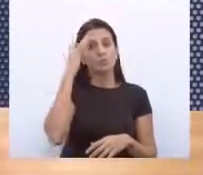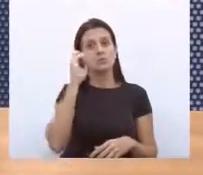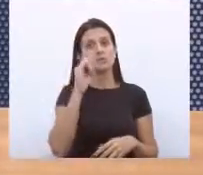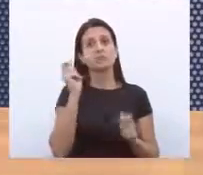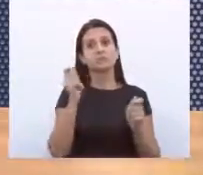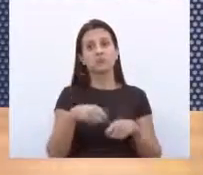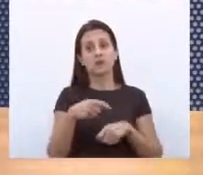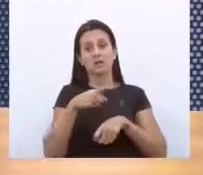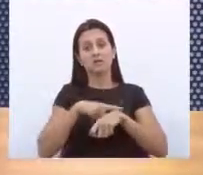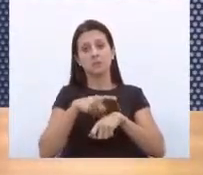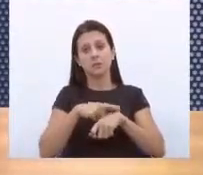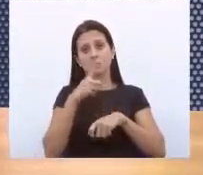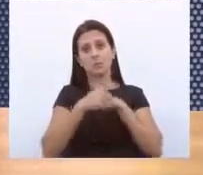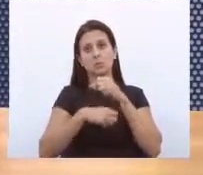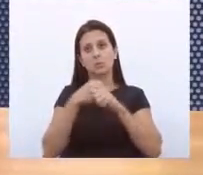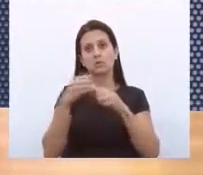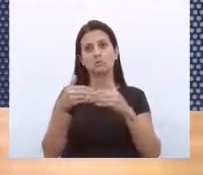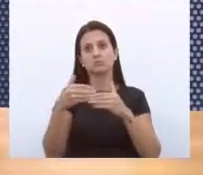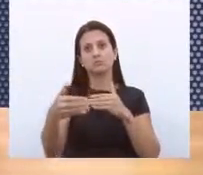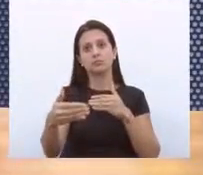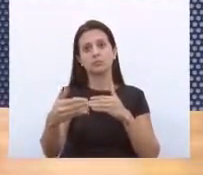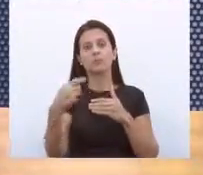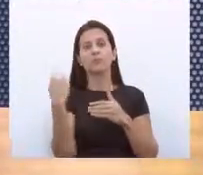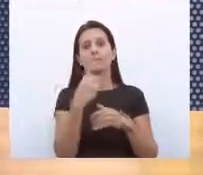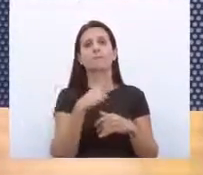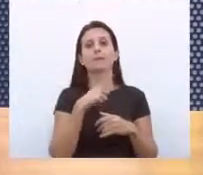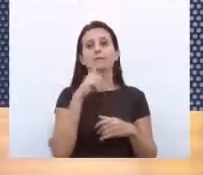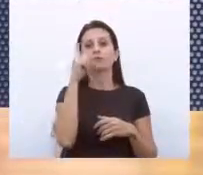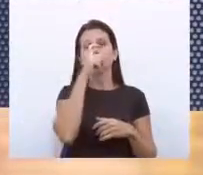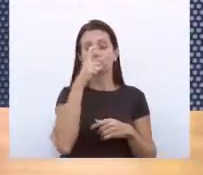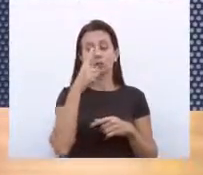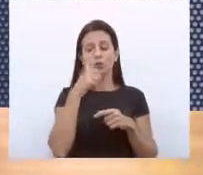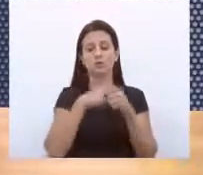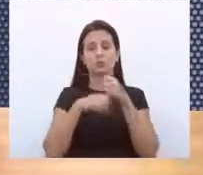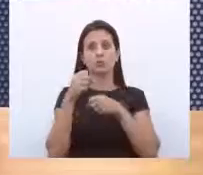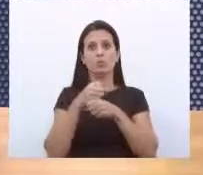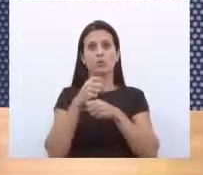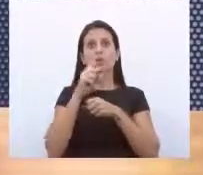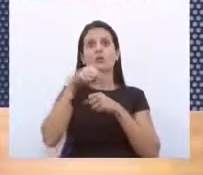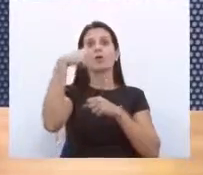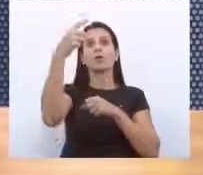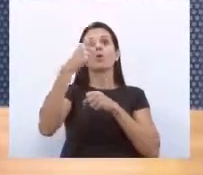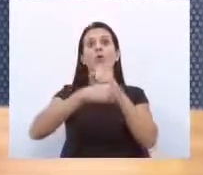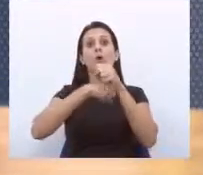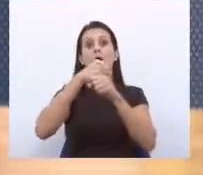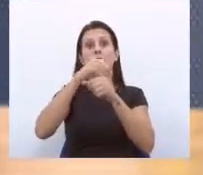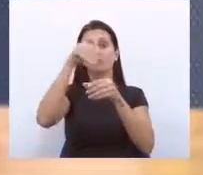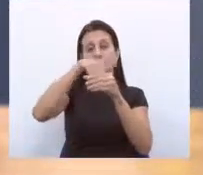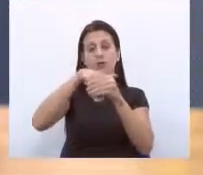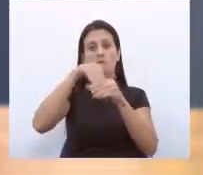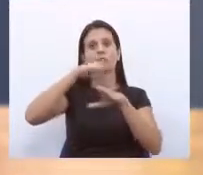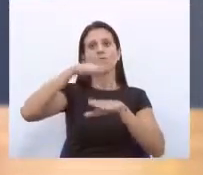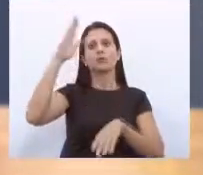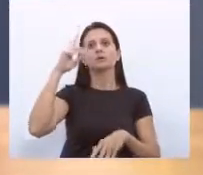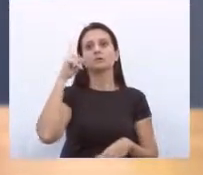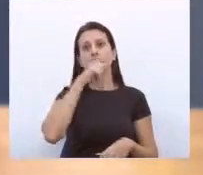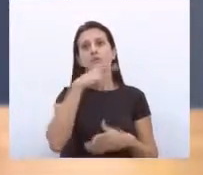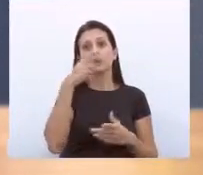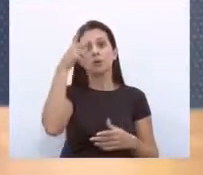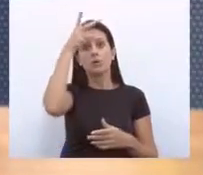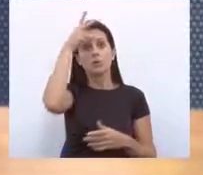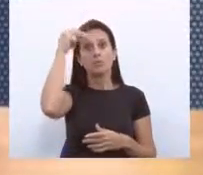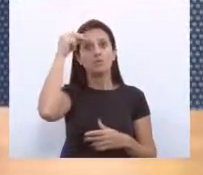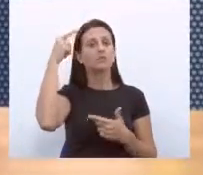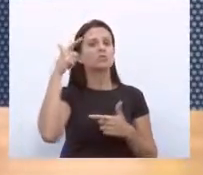deixou claro as dificuldades que nós tivemos nesse ano. No ano que vem, ano eleitoral, serão muito maiores, né? Então o prefeito já disse que não